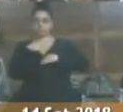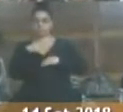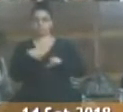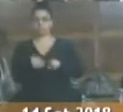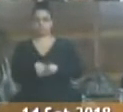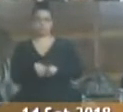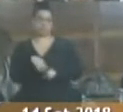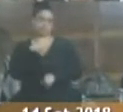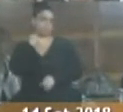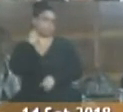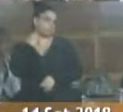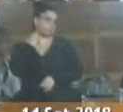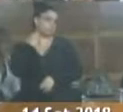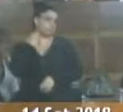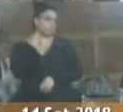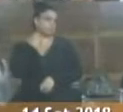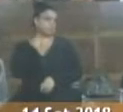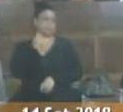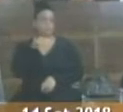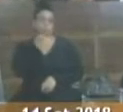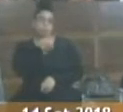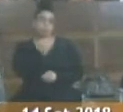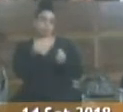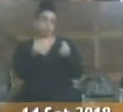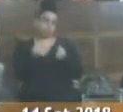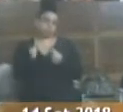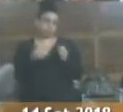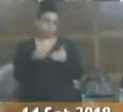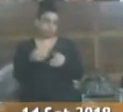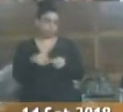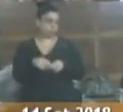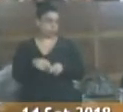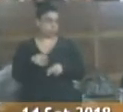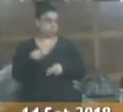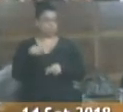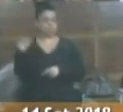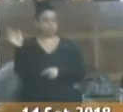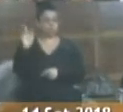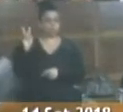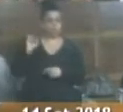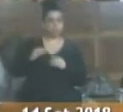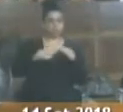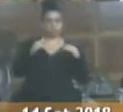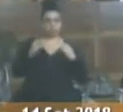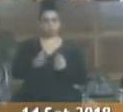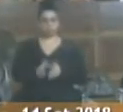uma fonte de renda que a universidade vai desenvolver.